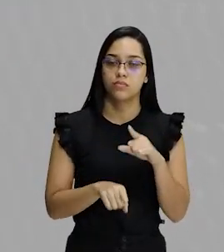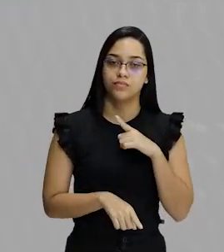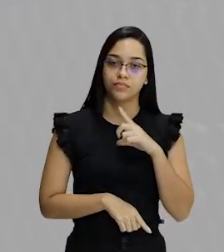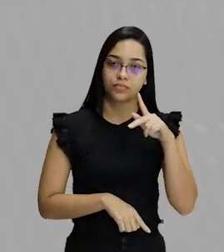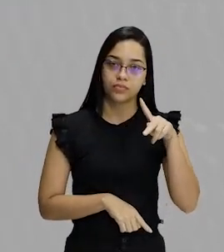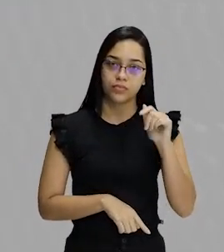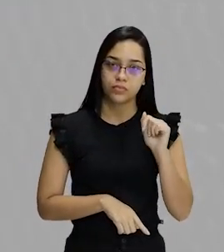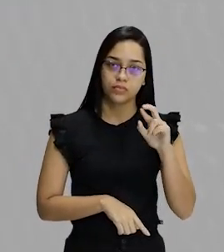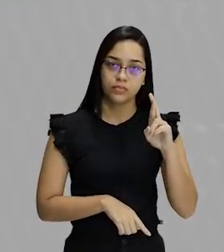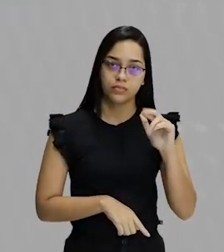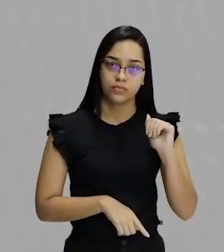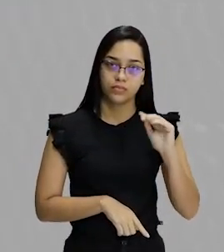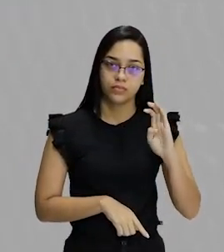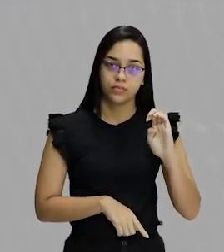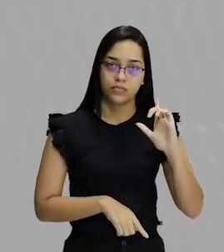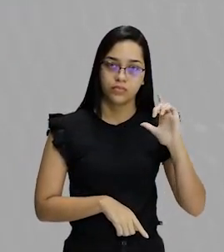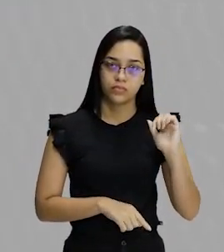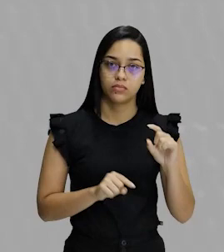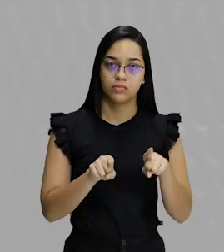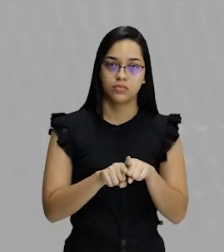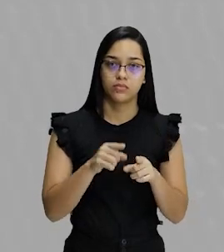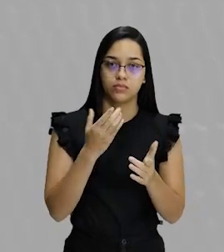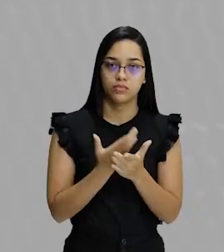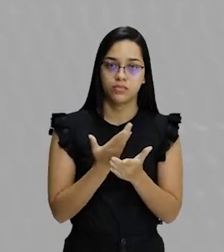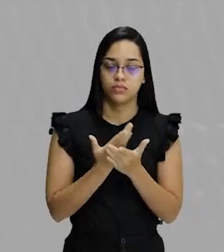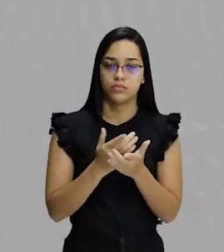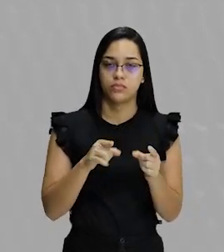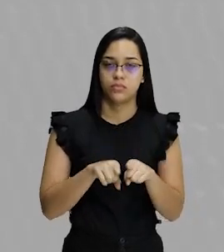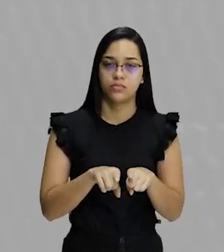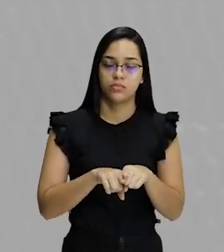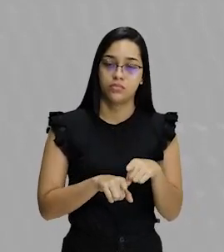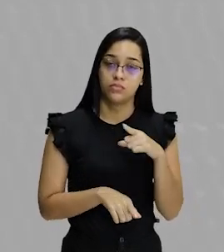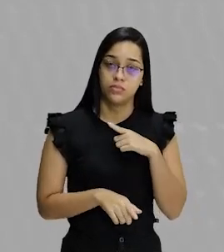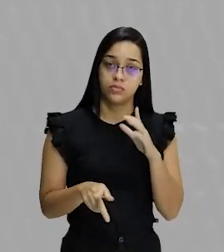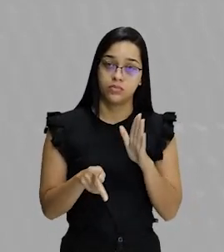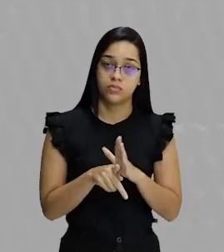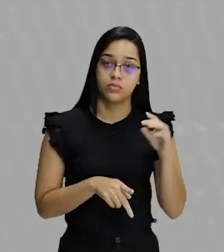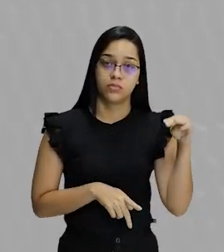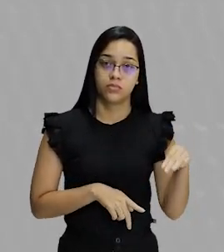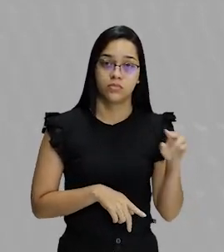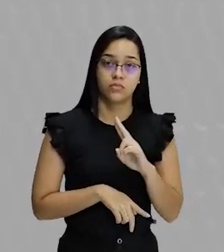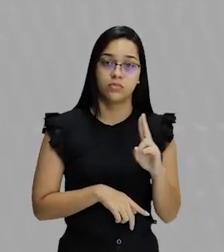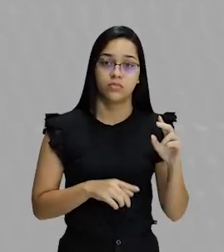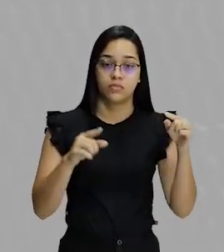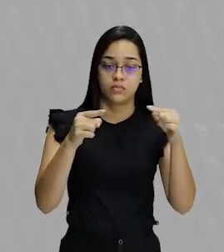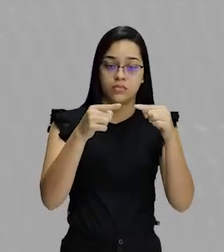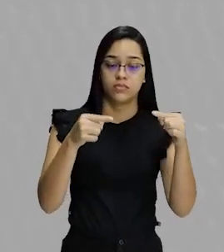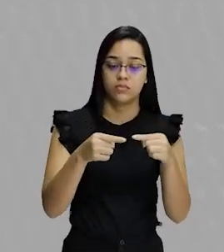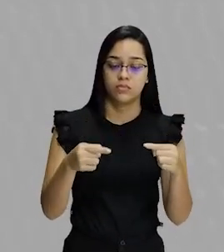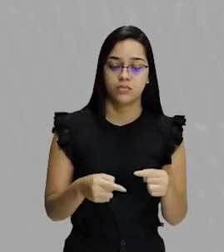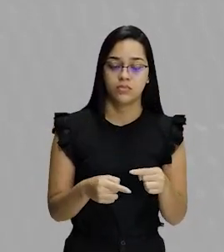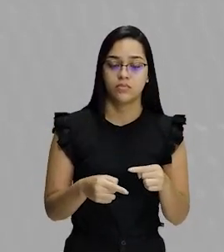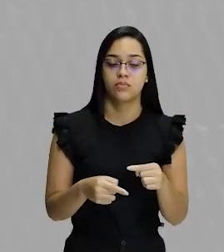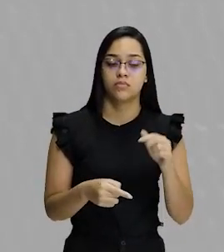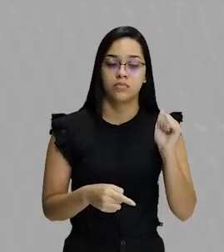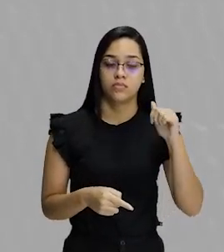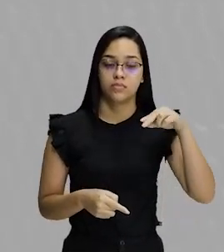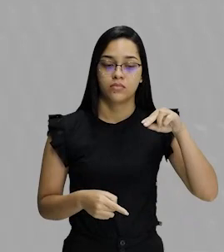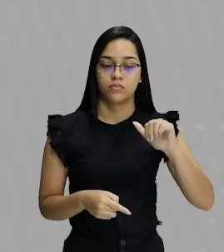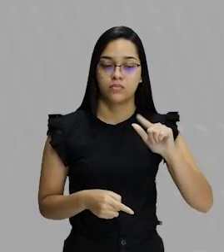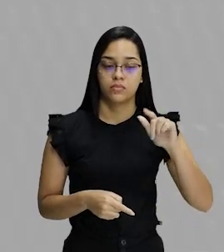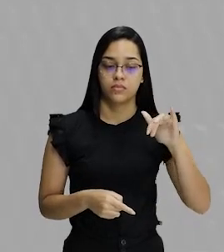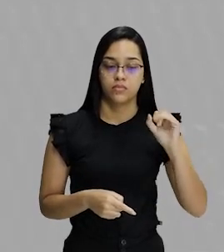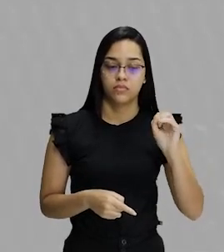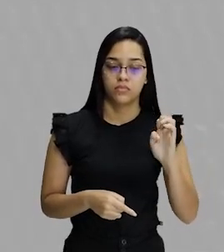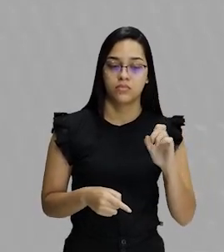parábola, né? Então a gente vai fazer esse estudo aqui dessa parte da matemática chamada análise combinatória. E hoje a gente vai dar início ao